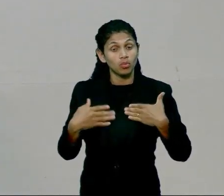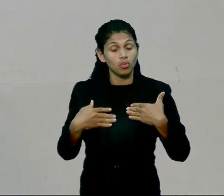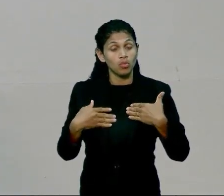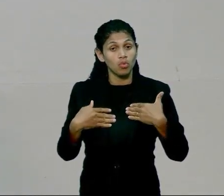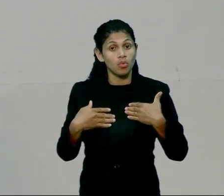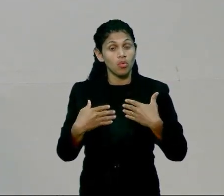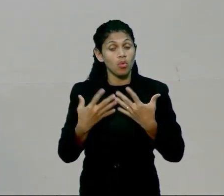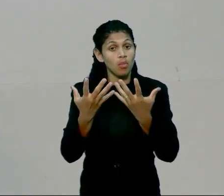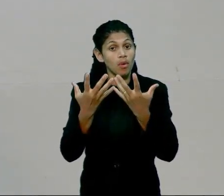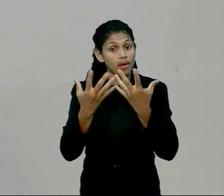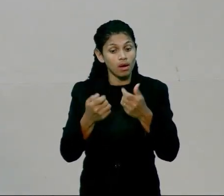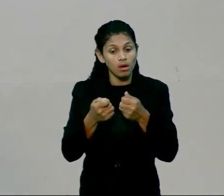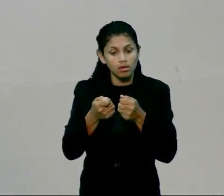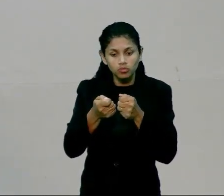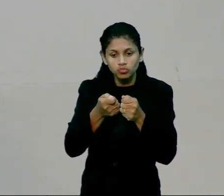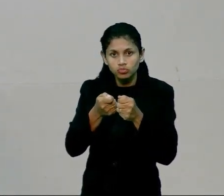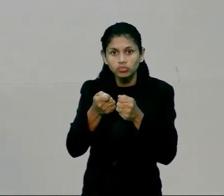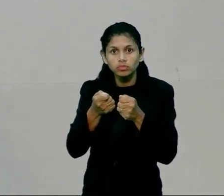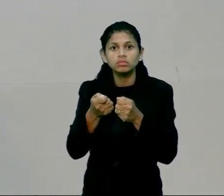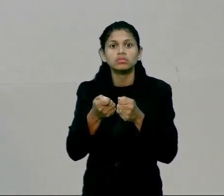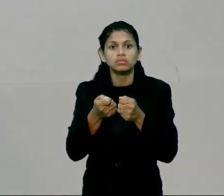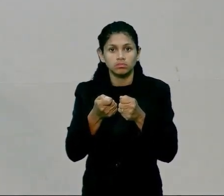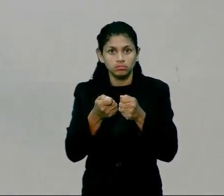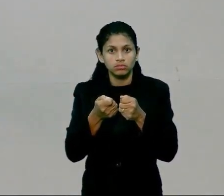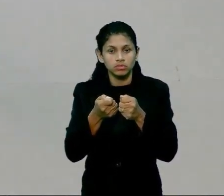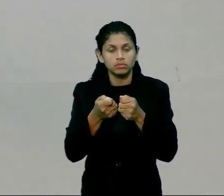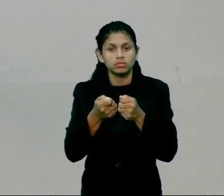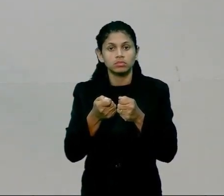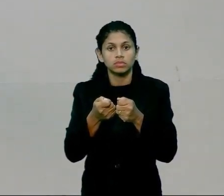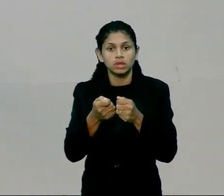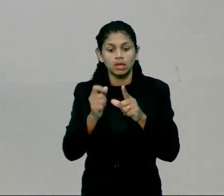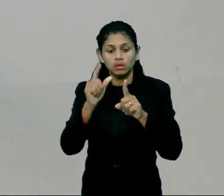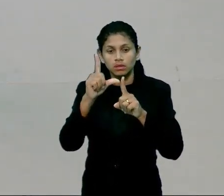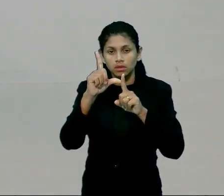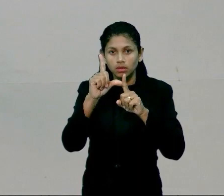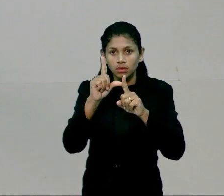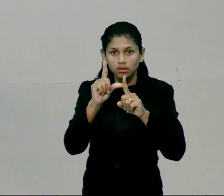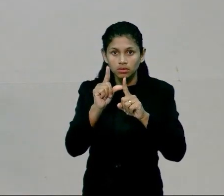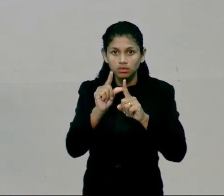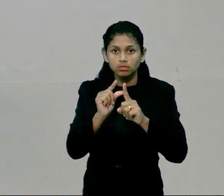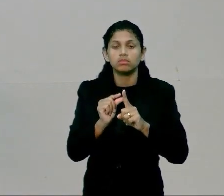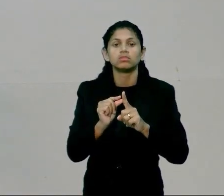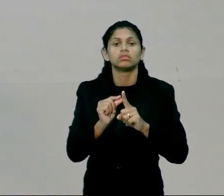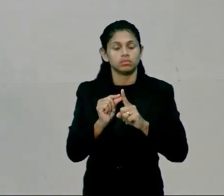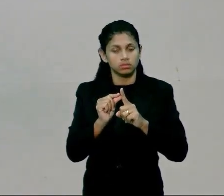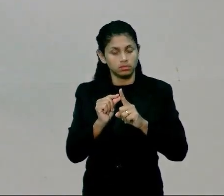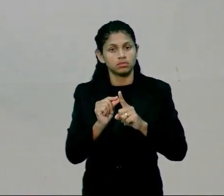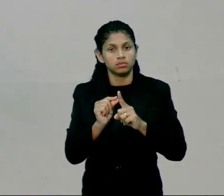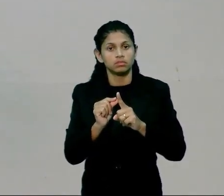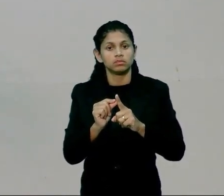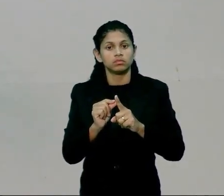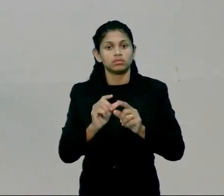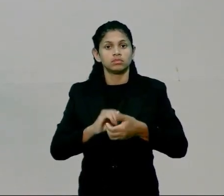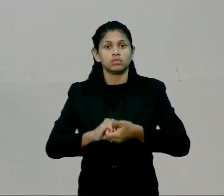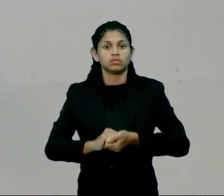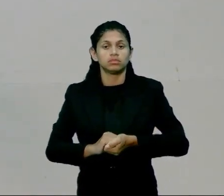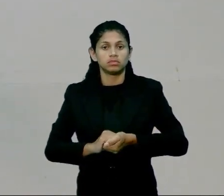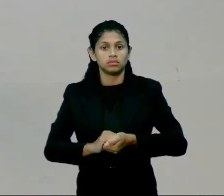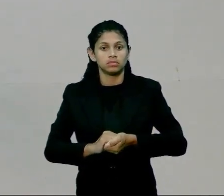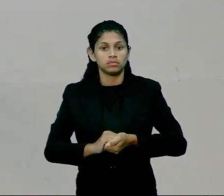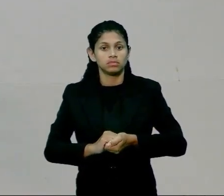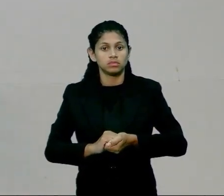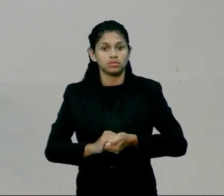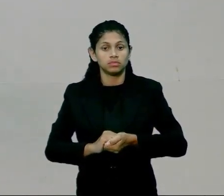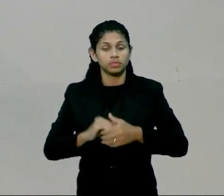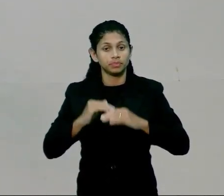equilíbrio. Quem é o equilíbrio? A homeostase. O que é essa homeostase? É a manutenção via metabolismo para manter o